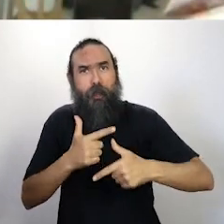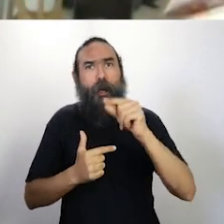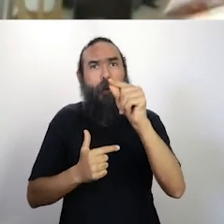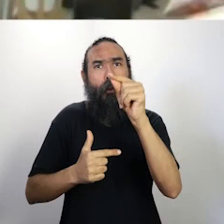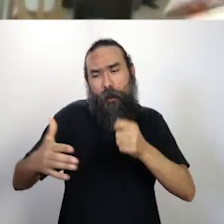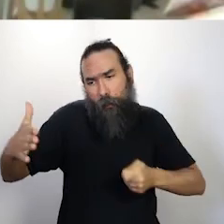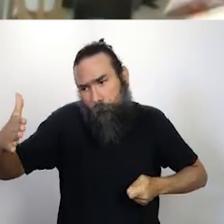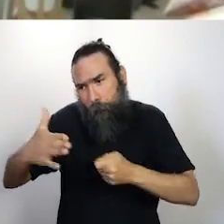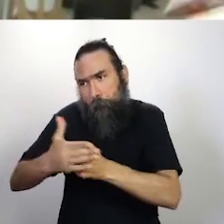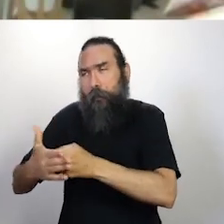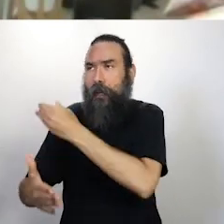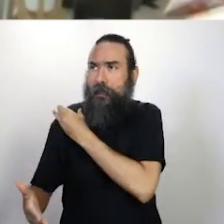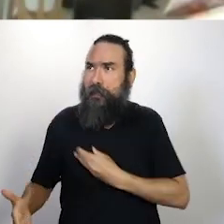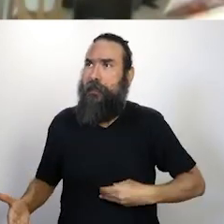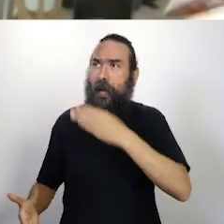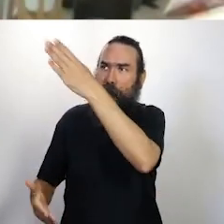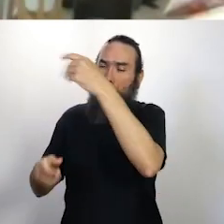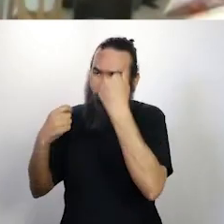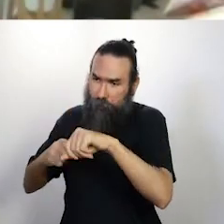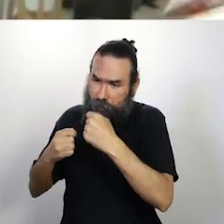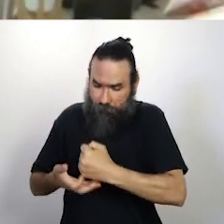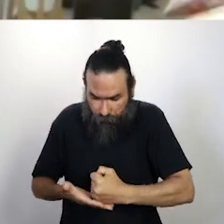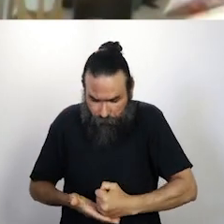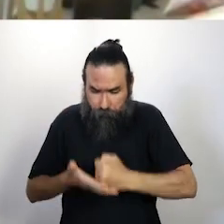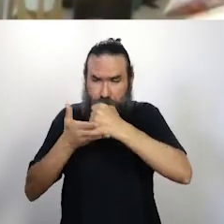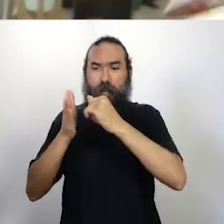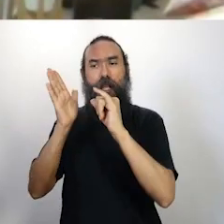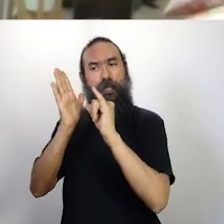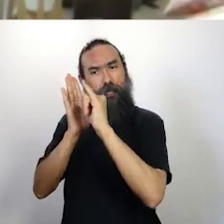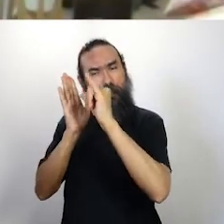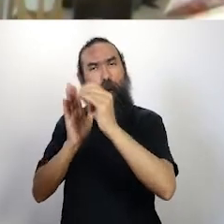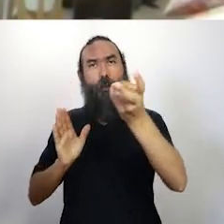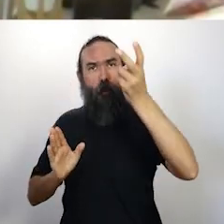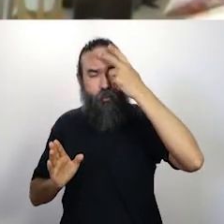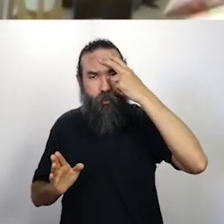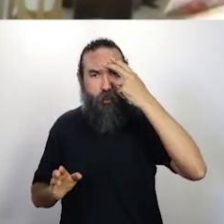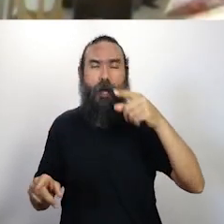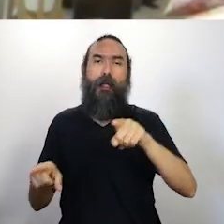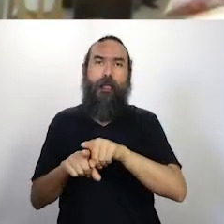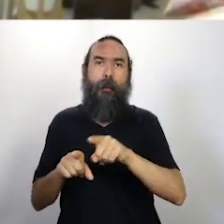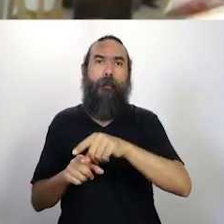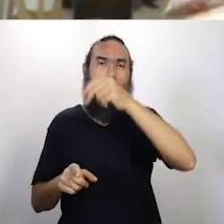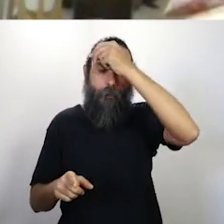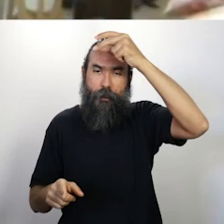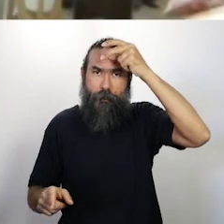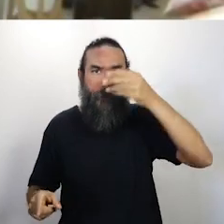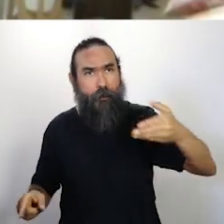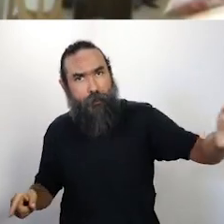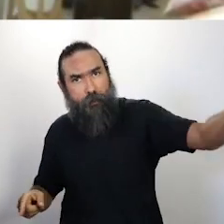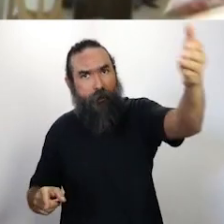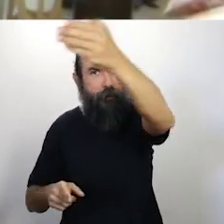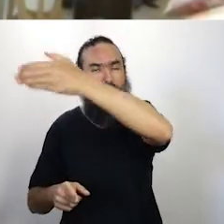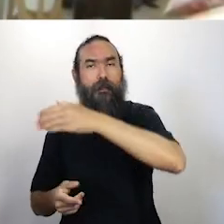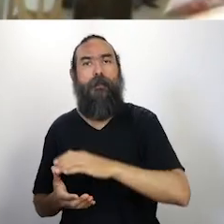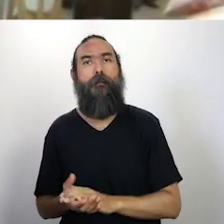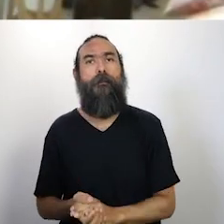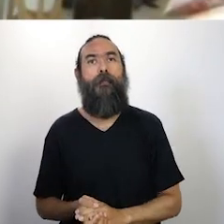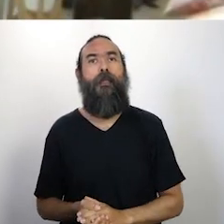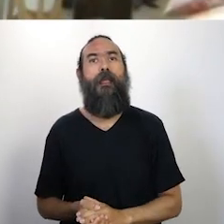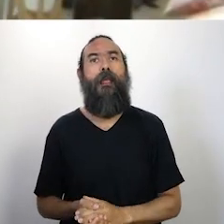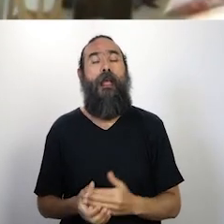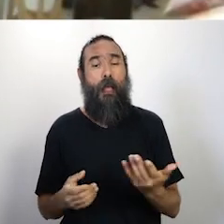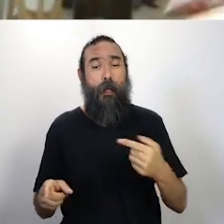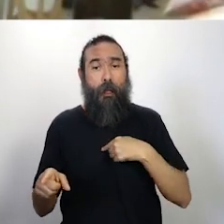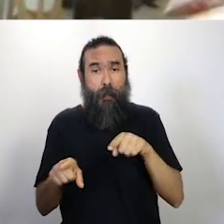editais específicos também e é claro essas brigas no município e aqui eu teria uma pergunta para a Cris que talvez pode nos ajudar